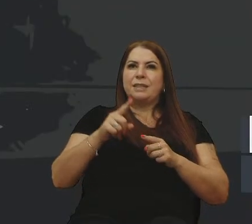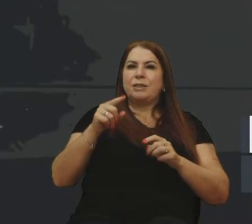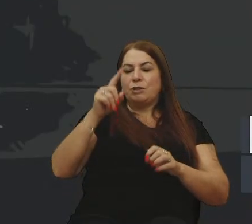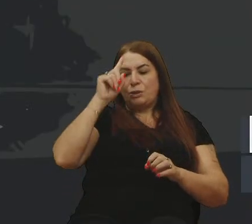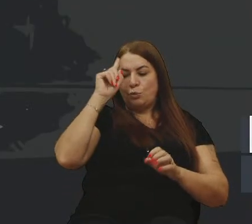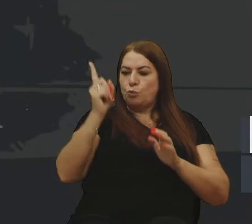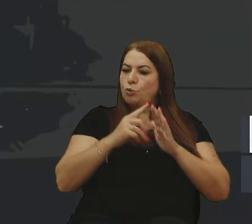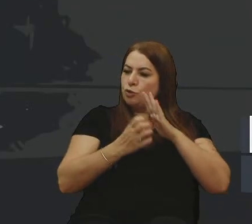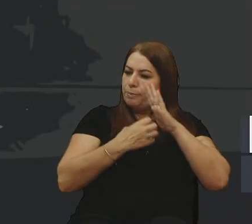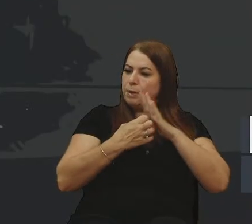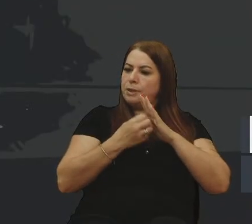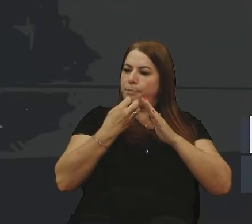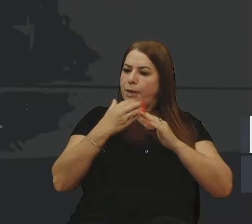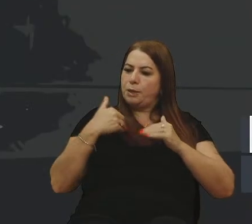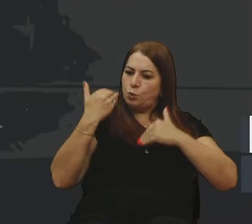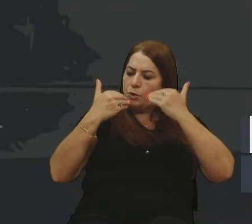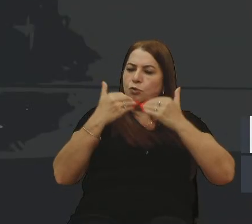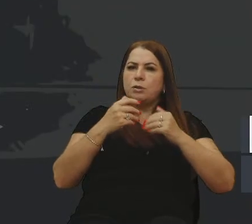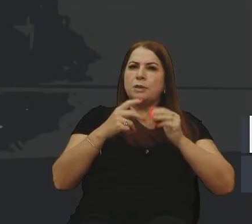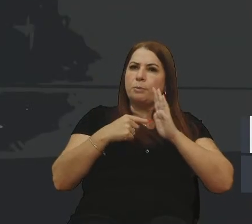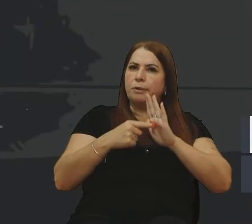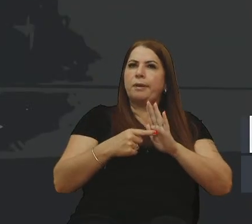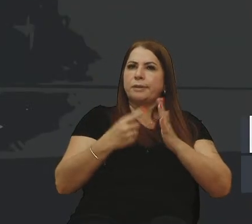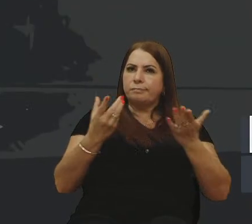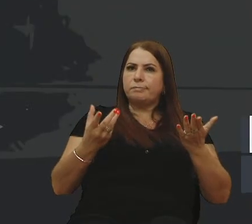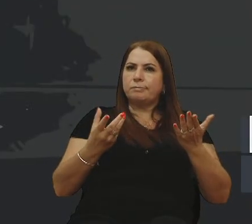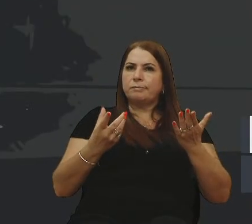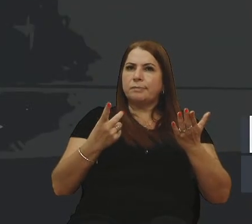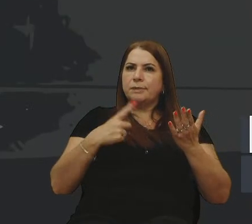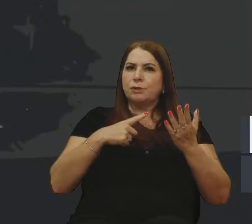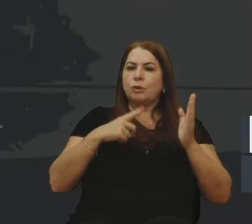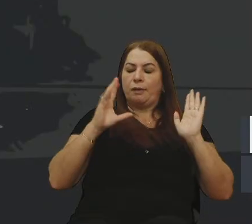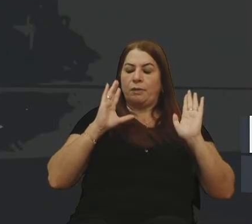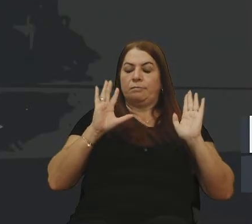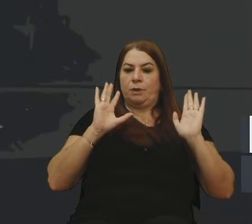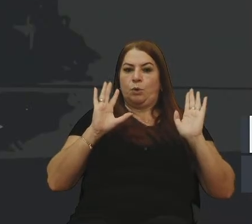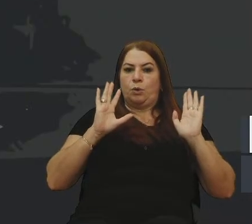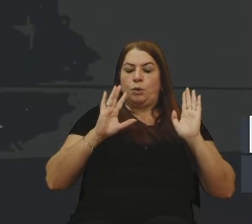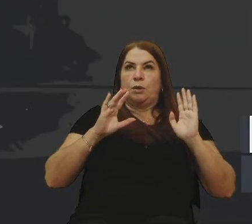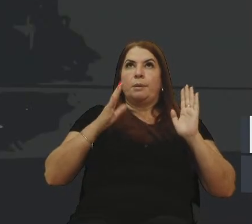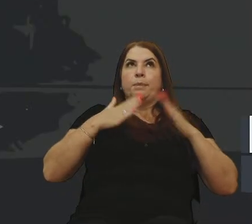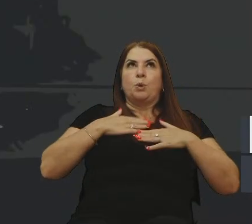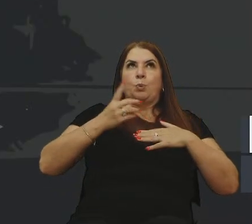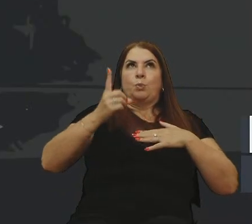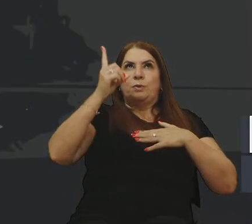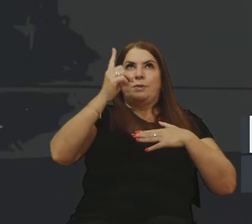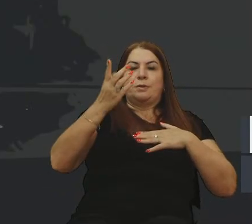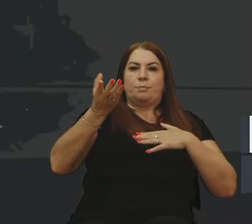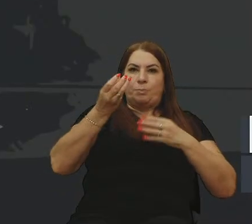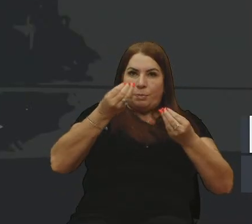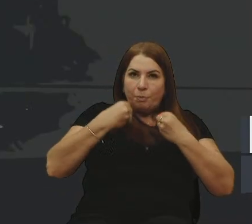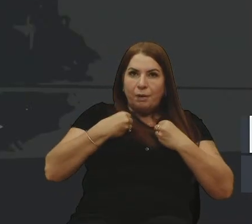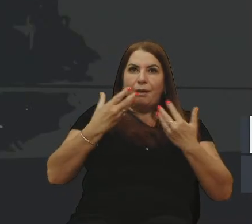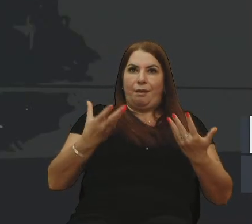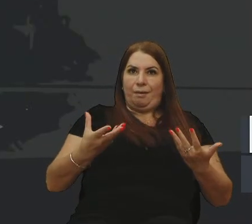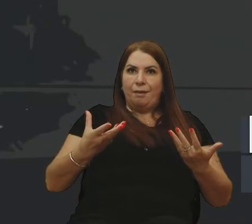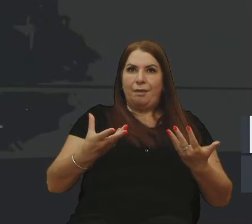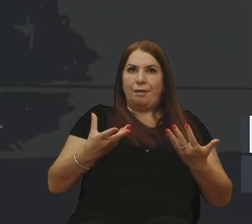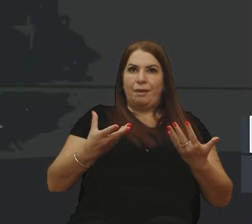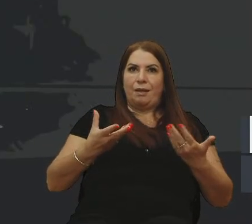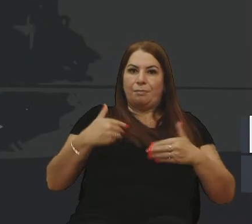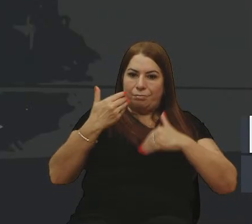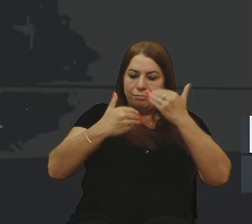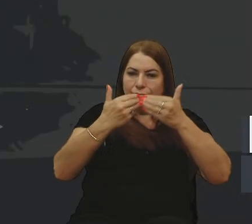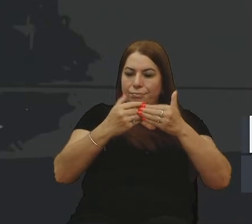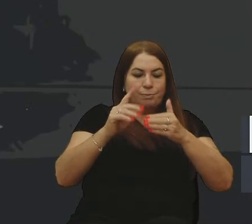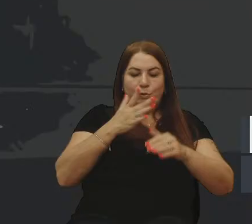ir para a rua, fazer um negócio, botar a cara, e depois tu tirava aquela skin e dizia, santo Deus, me traz, né? Me traz prosperidade,